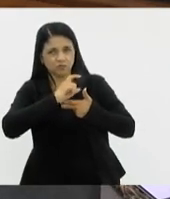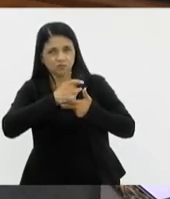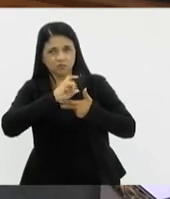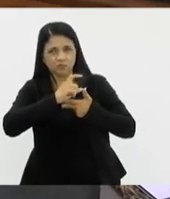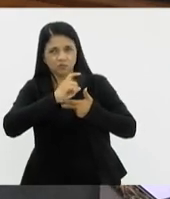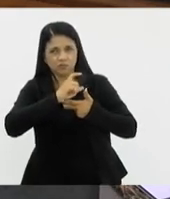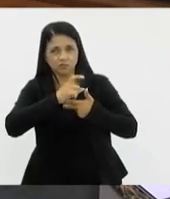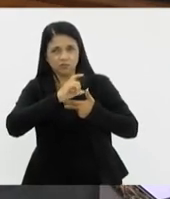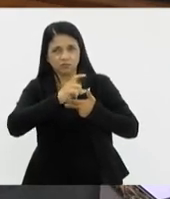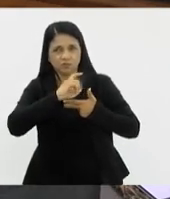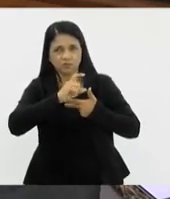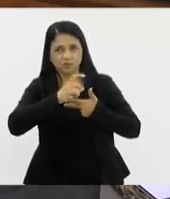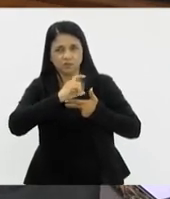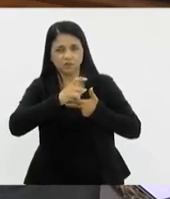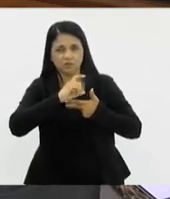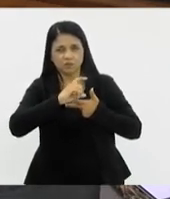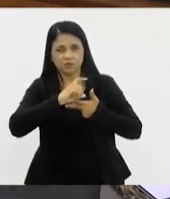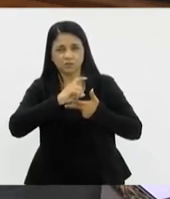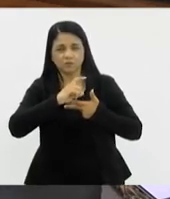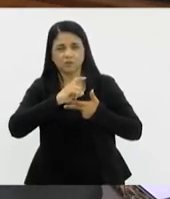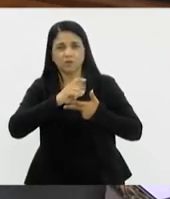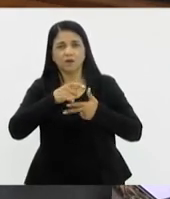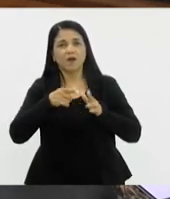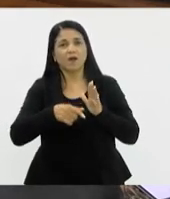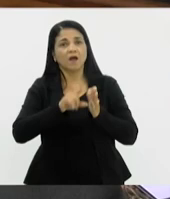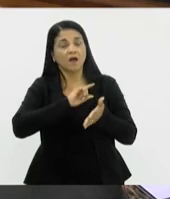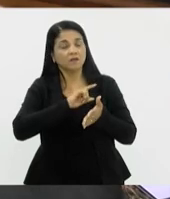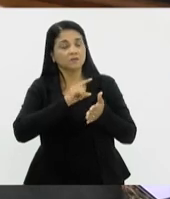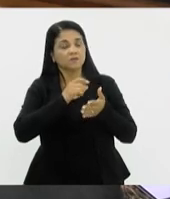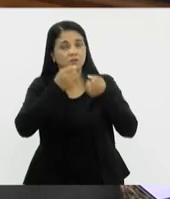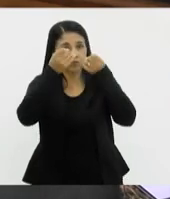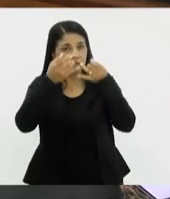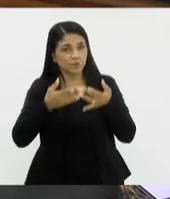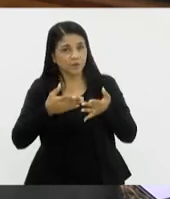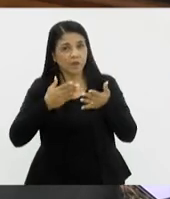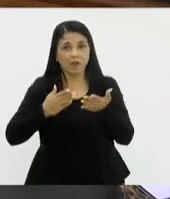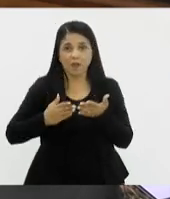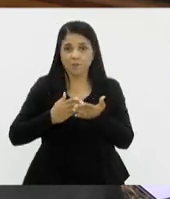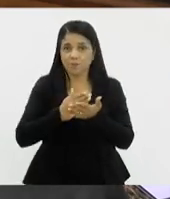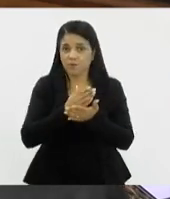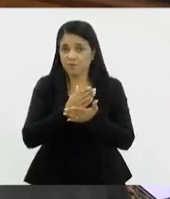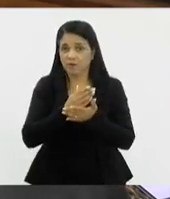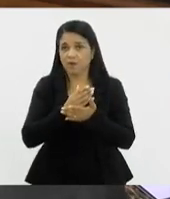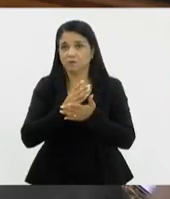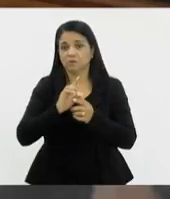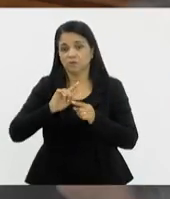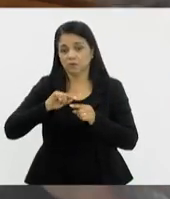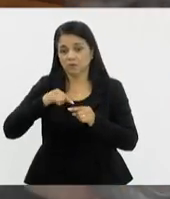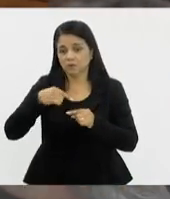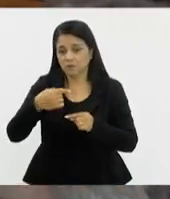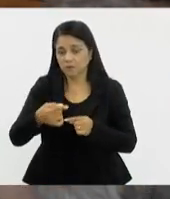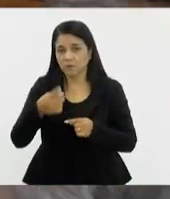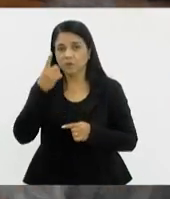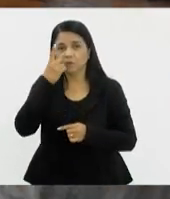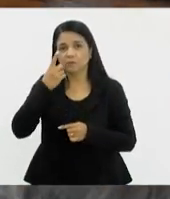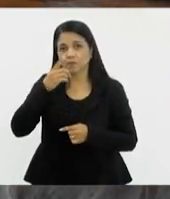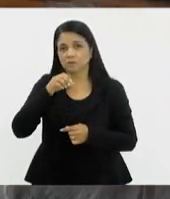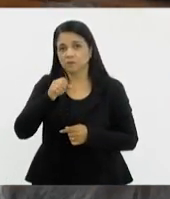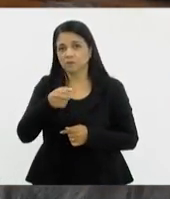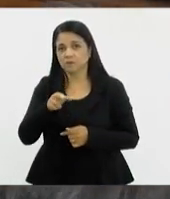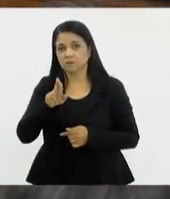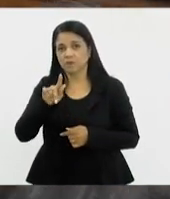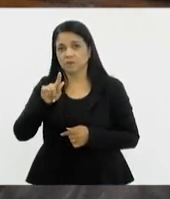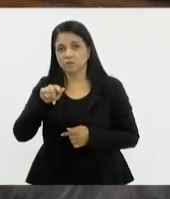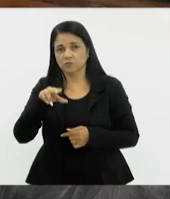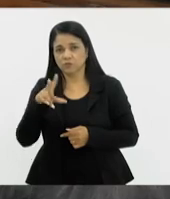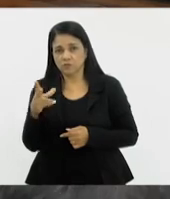Na verdade, eu cantei aprovado antes do deputado doutor Serginho, depois do deputado doutor Serginho ter pedido... Autoriza